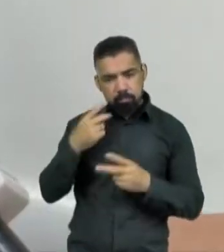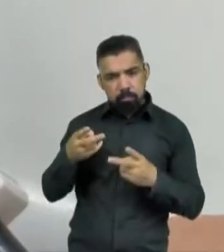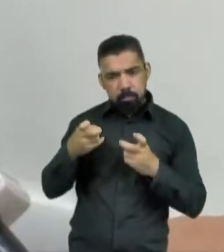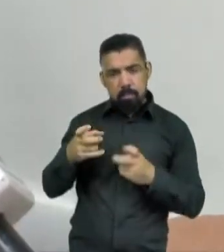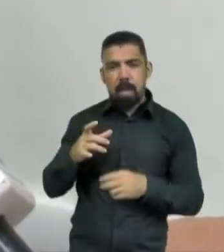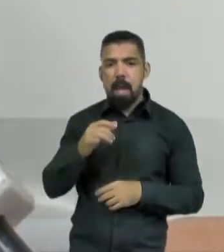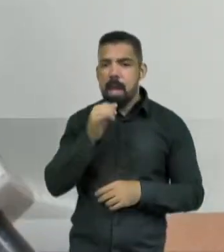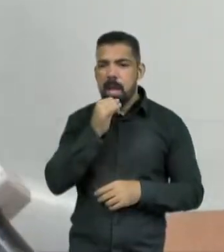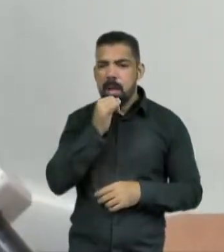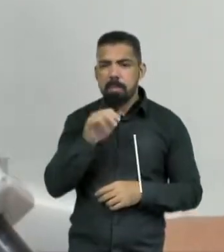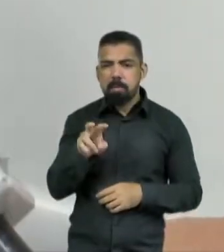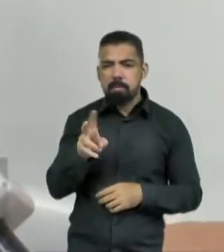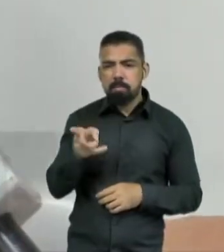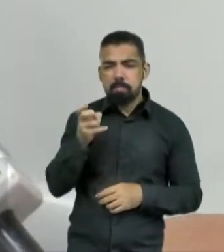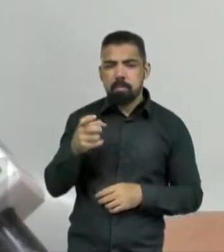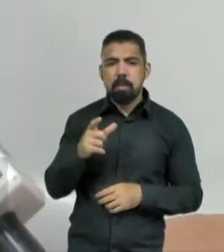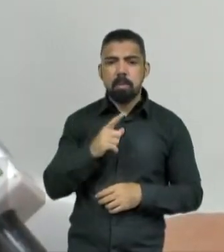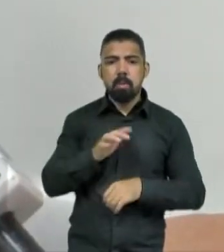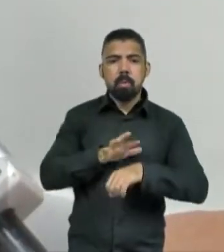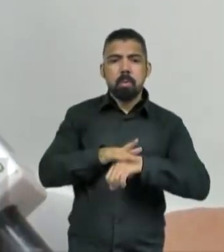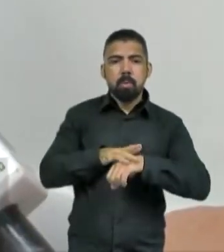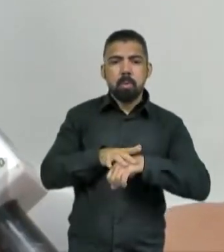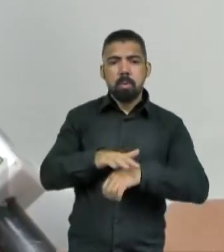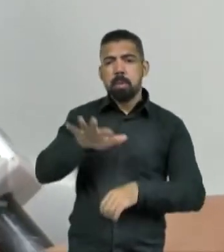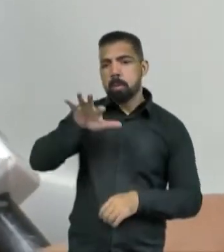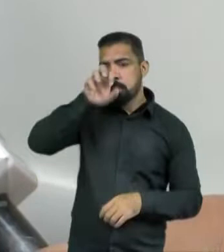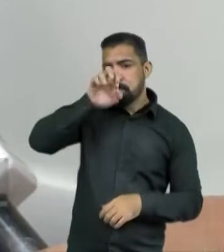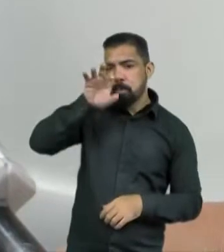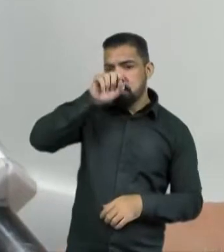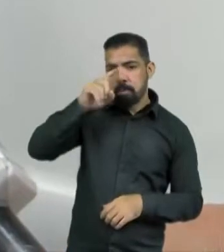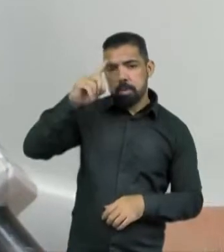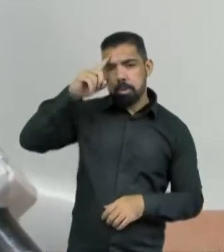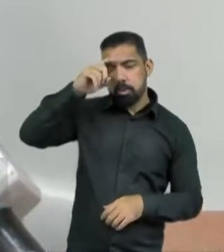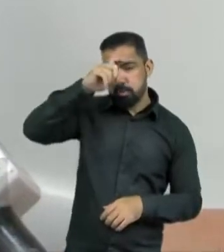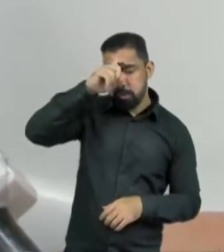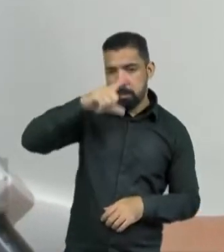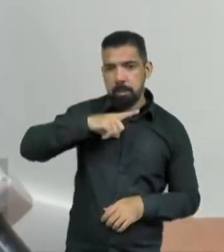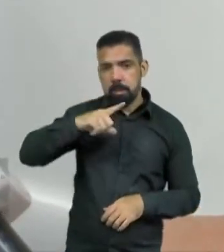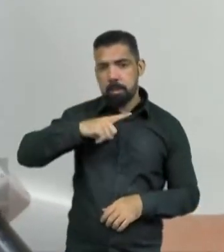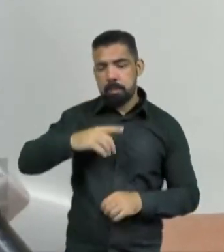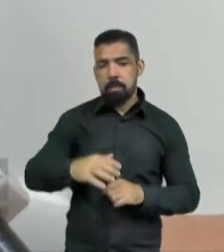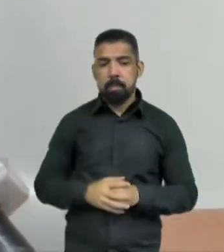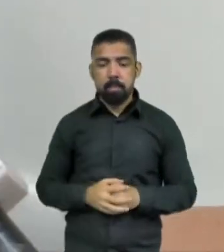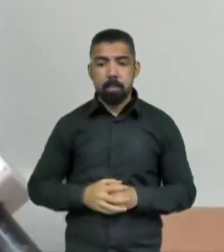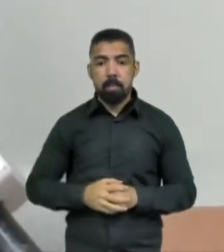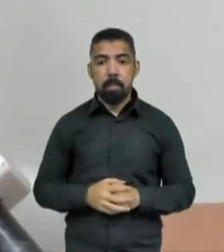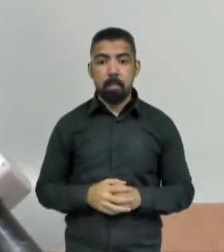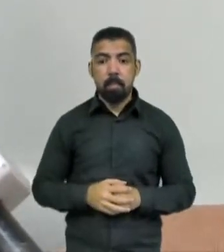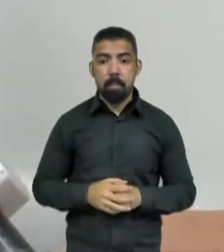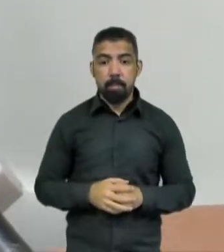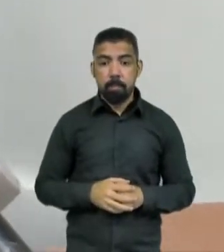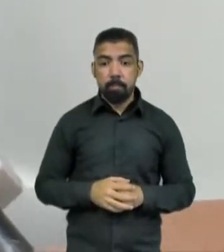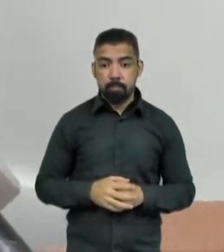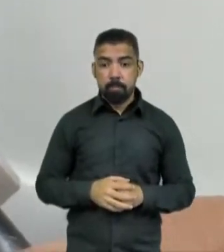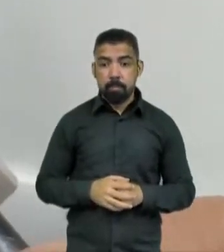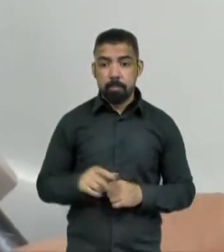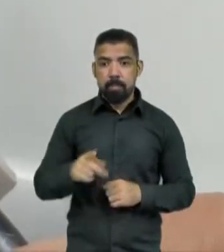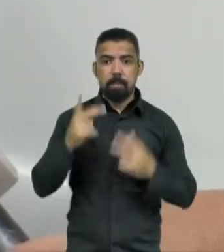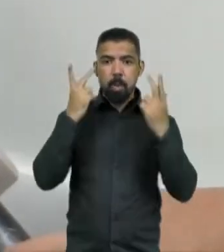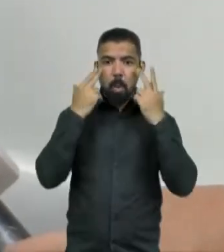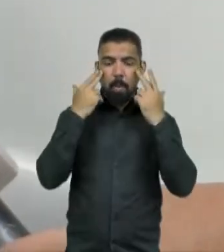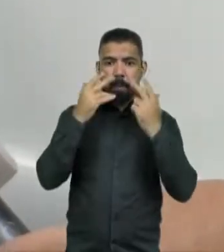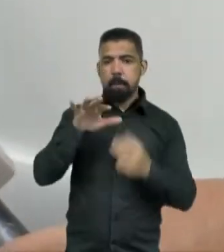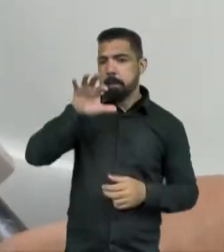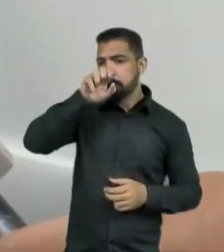ronco, né? Ela ficava puxando muito ar, não tinha a respiração, né? De acordo com o normal, que é para